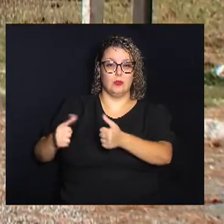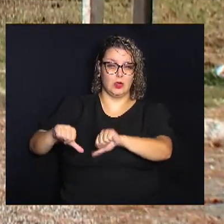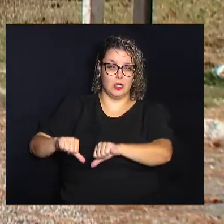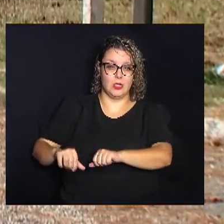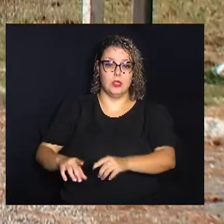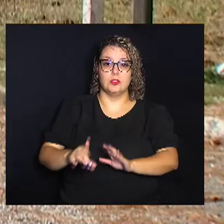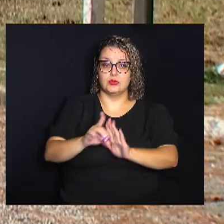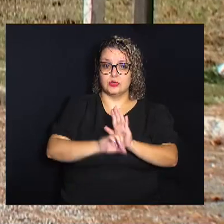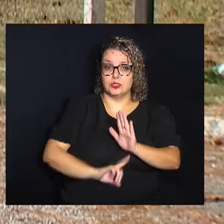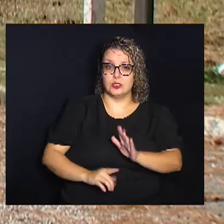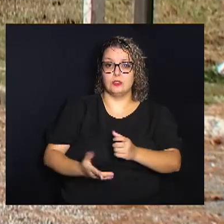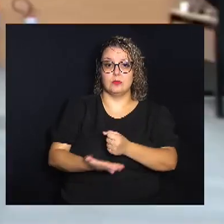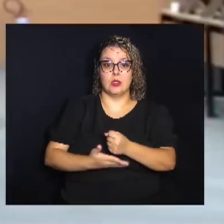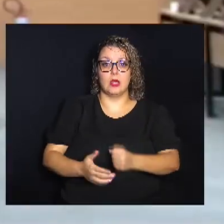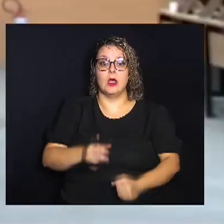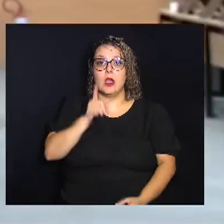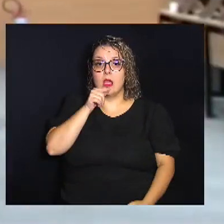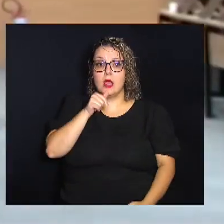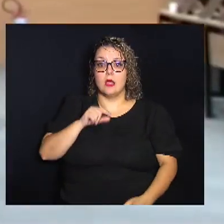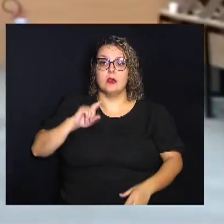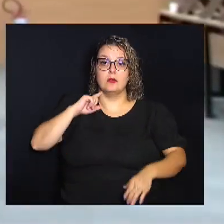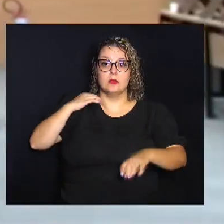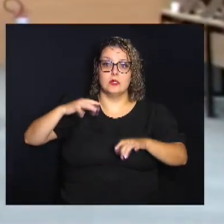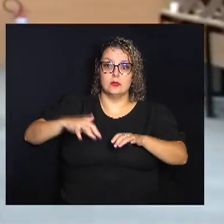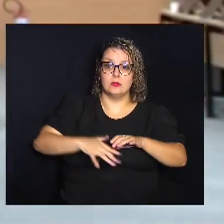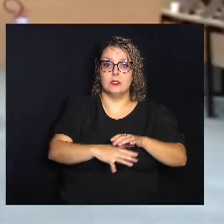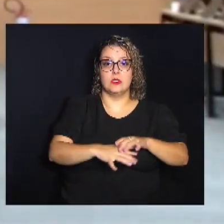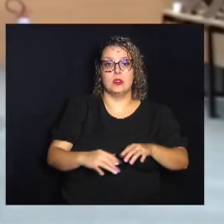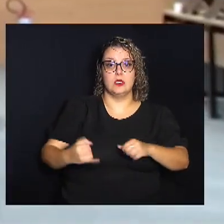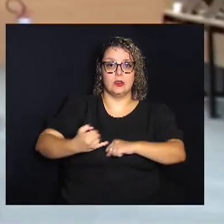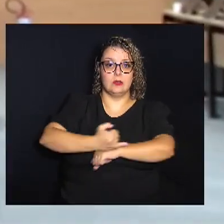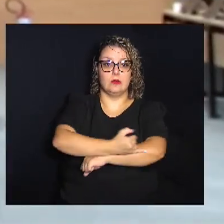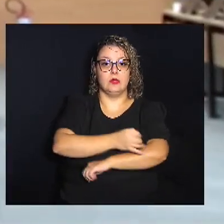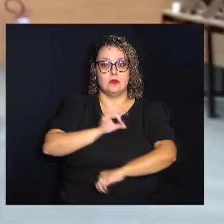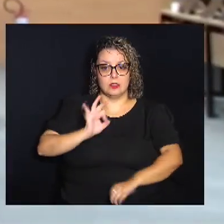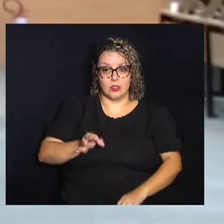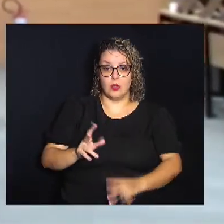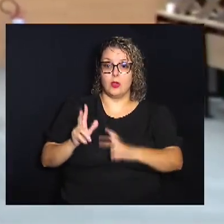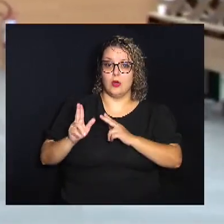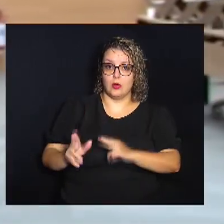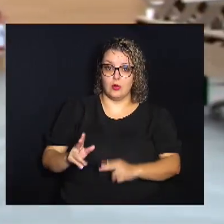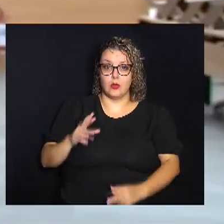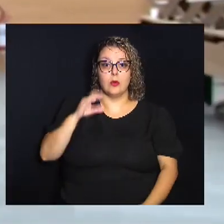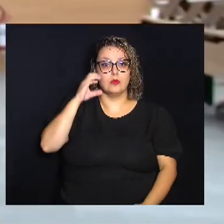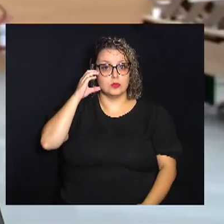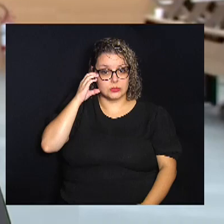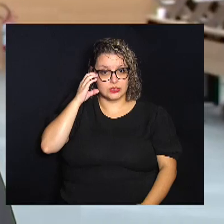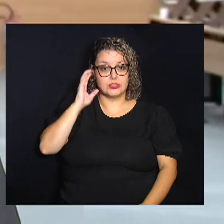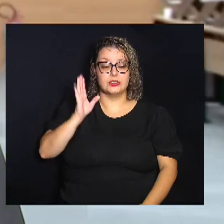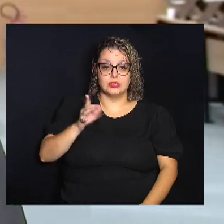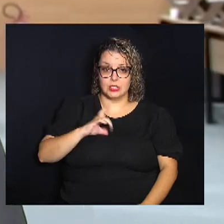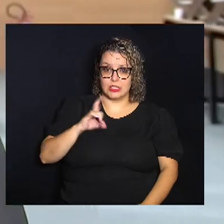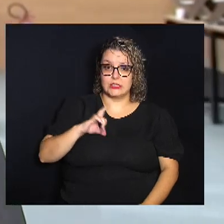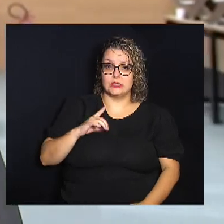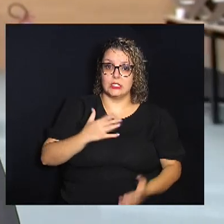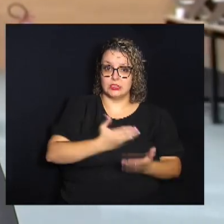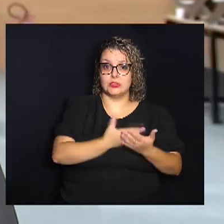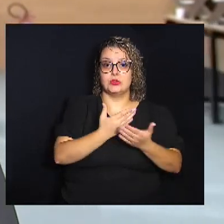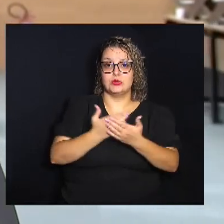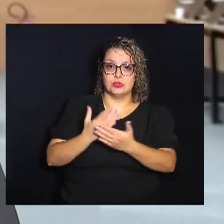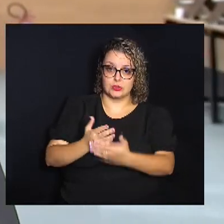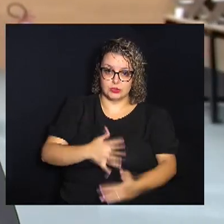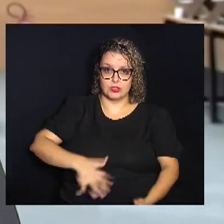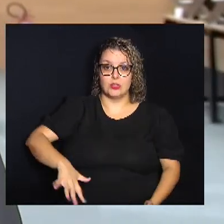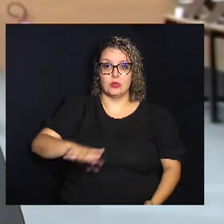básicos como água, luz, saneamento e infraestrutura adequada. De acordo com Cirilo, já existem estudos para que a região